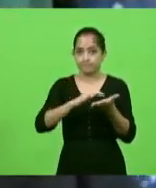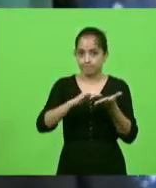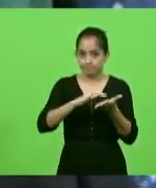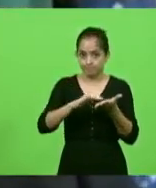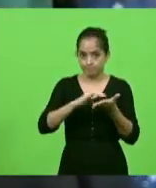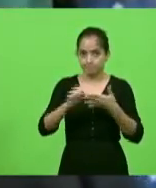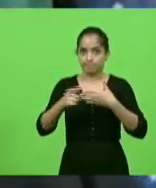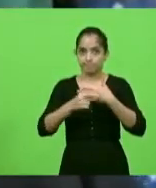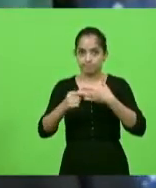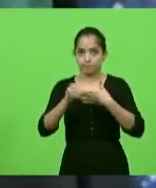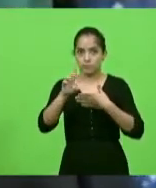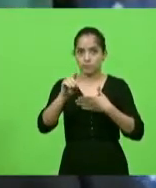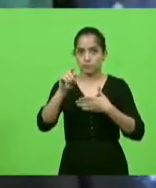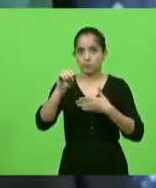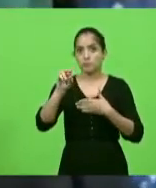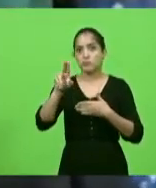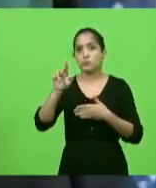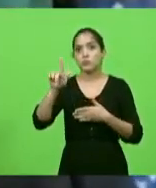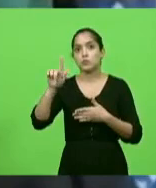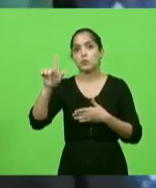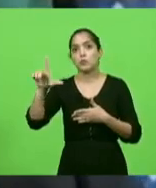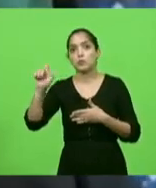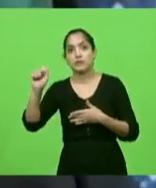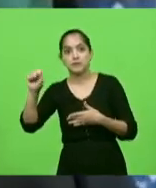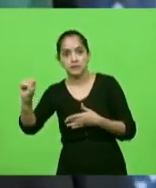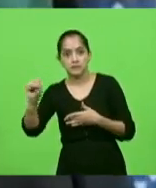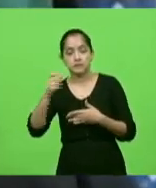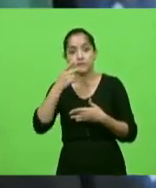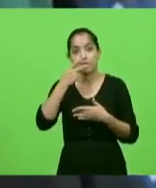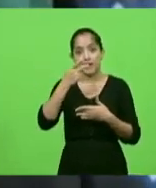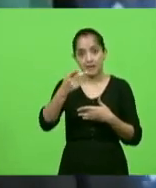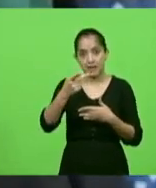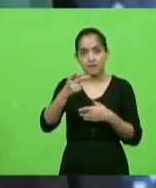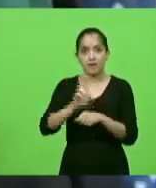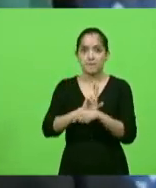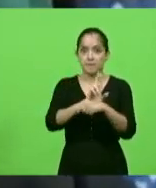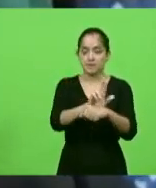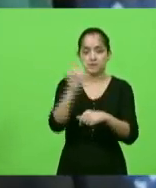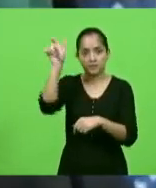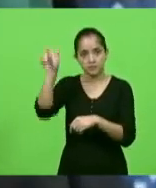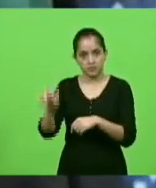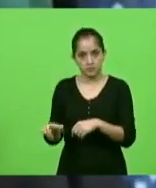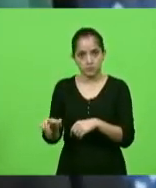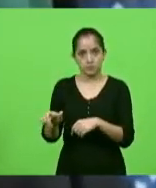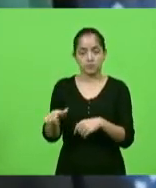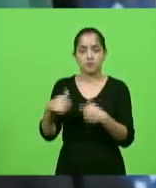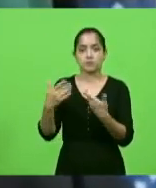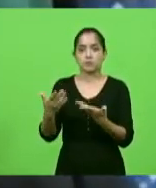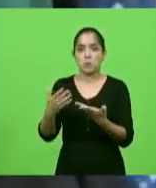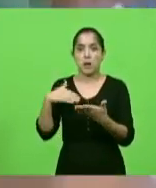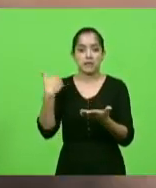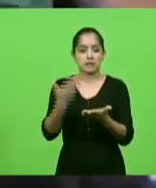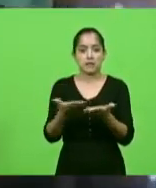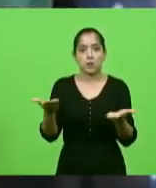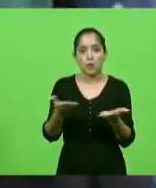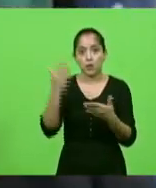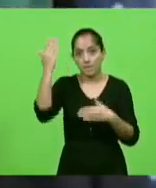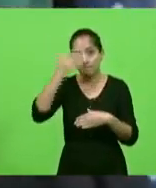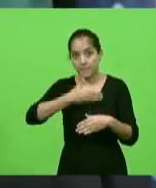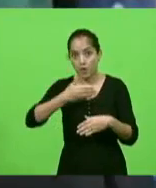secretário da casa civil sobre as mal falava e agir em nome do governador Contudo não há até o presente momento